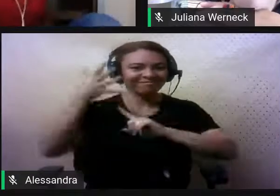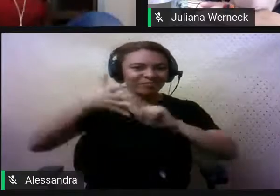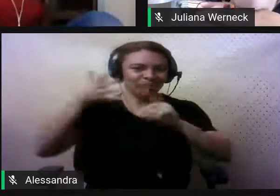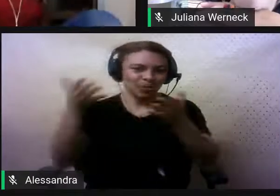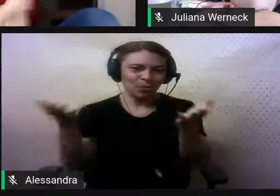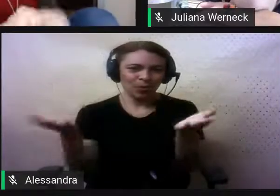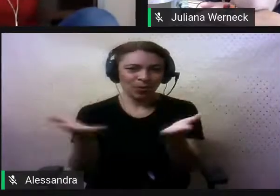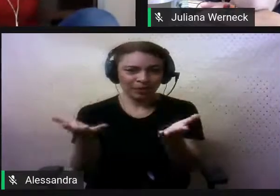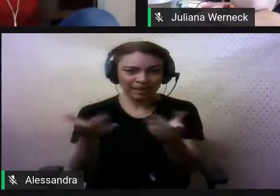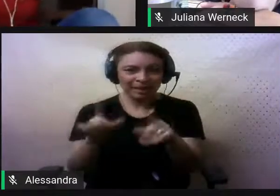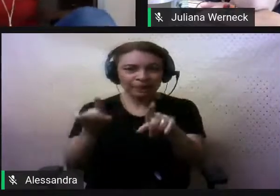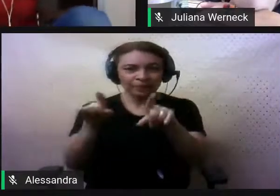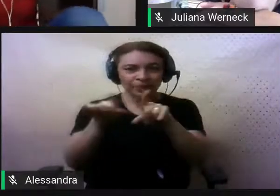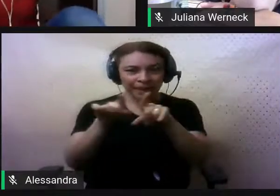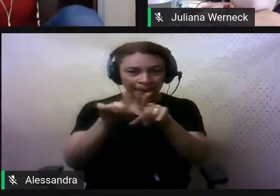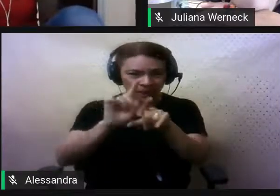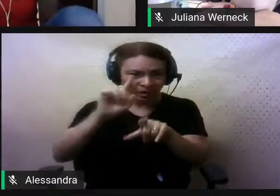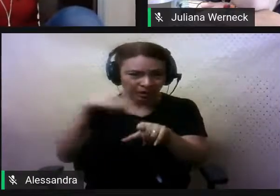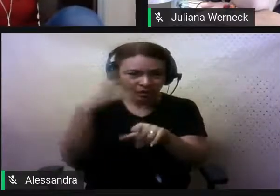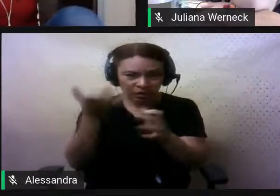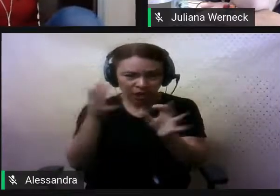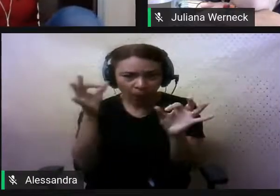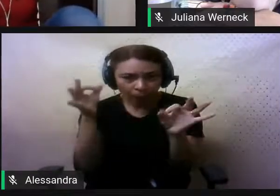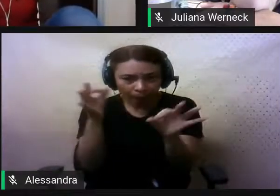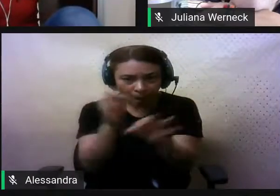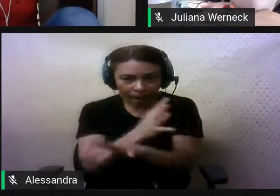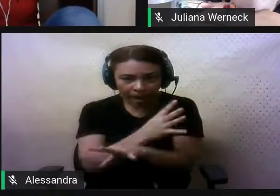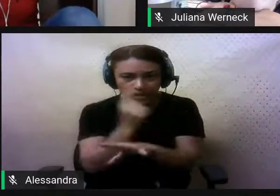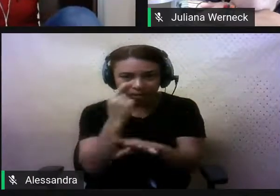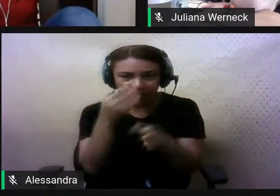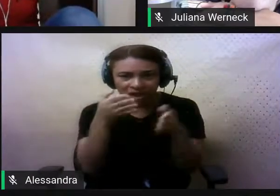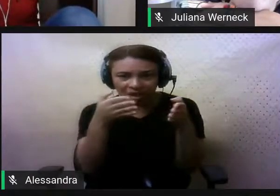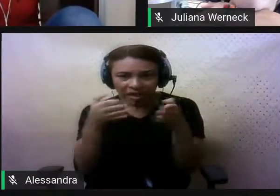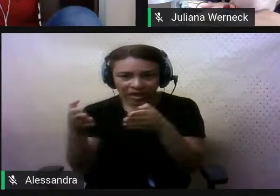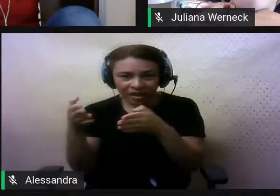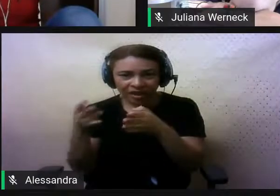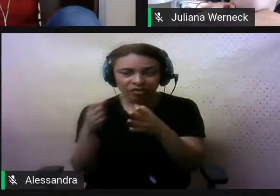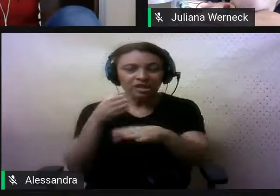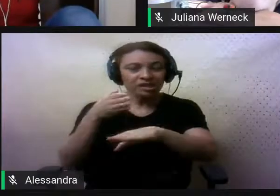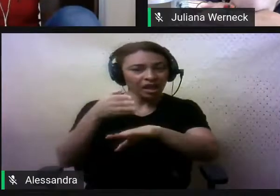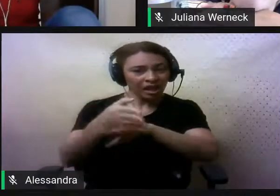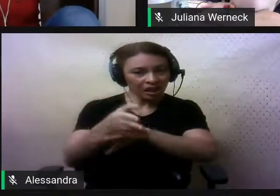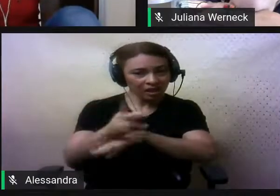se vocês quiserem ver todo o vídeo, vocês vão entrar lá no meu canal, tem